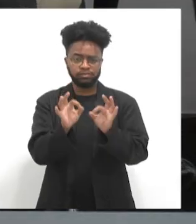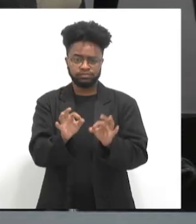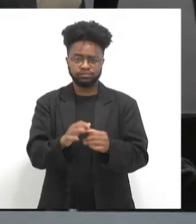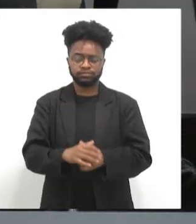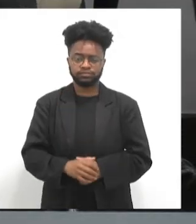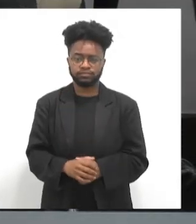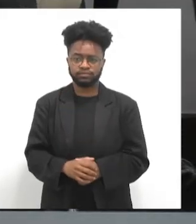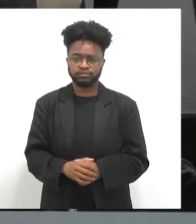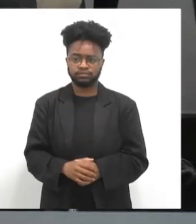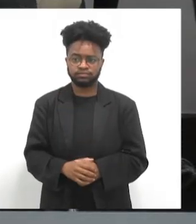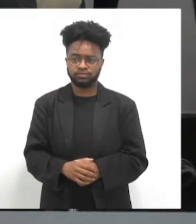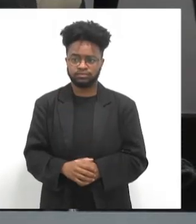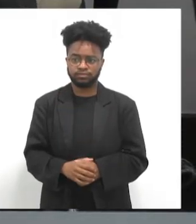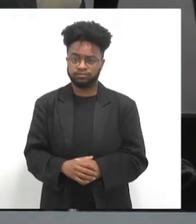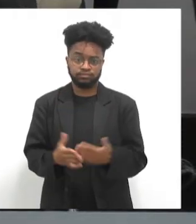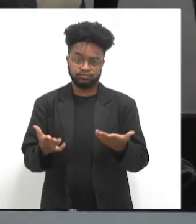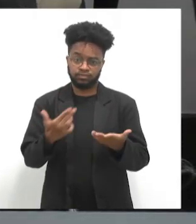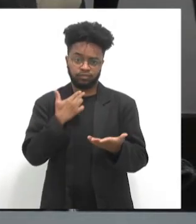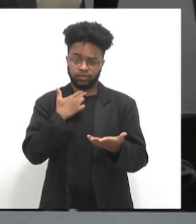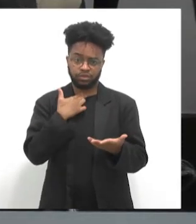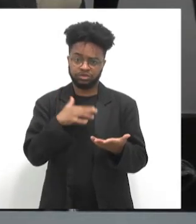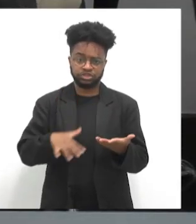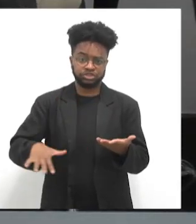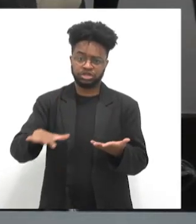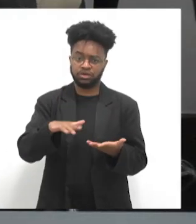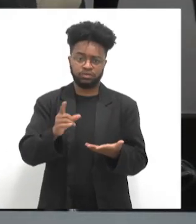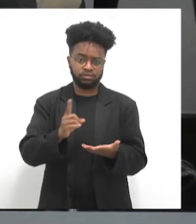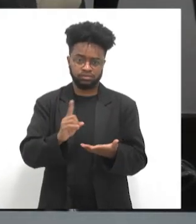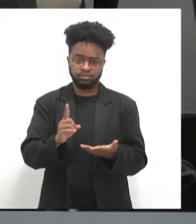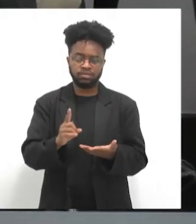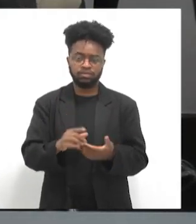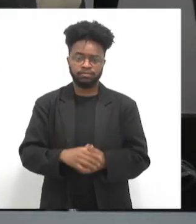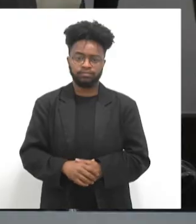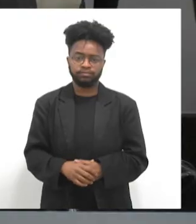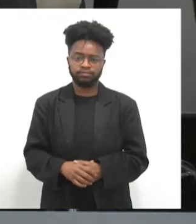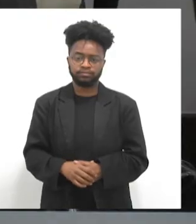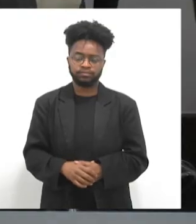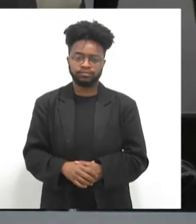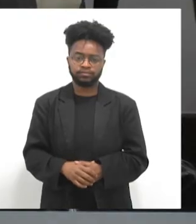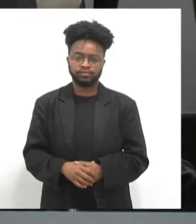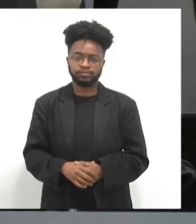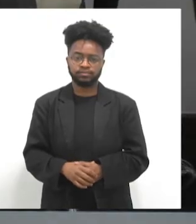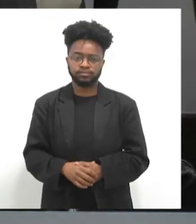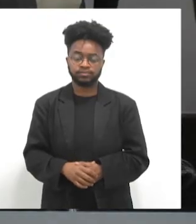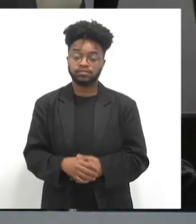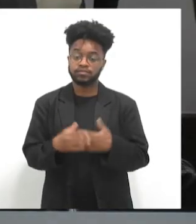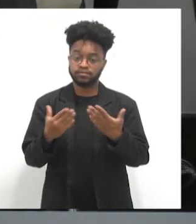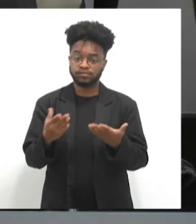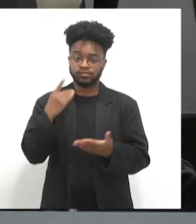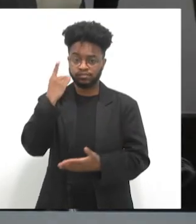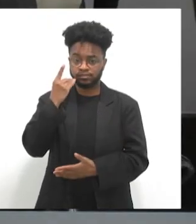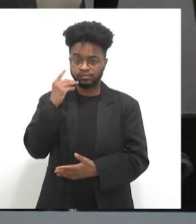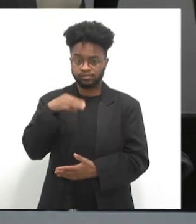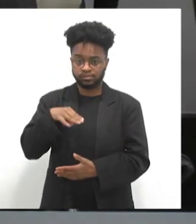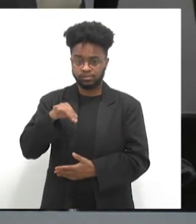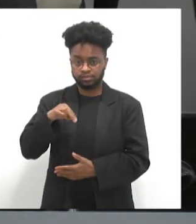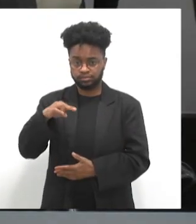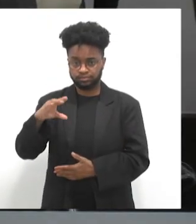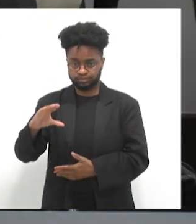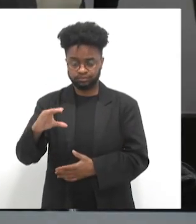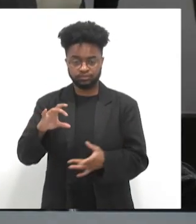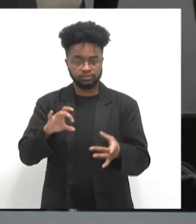interessantíssimas. Então, tem que ser genérico. Tem que ser genérico. E aí o deputado Carlos Mink, respaldar